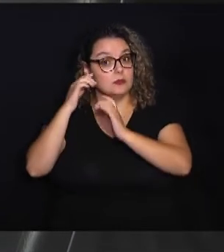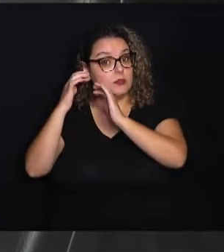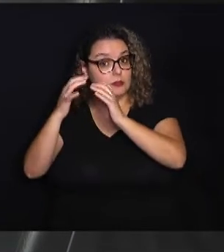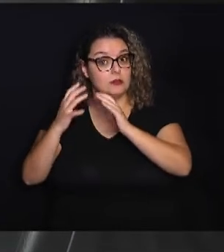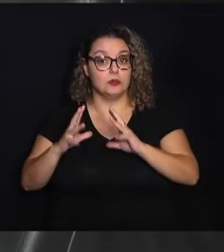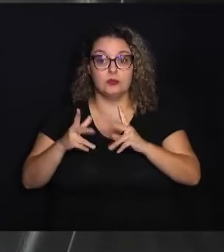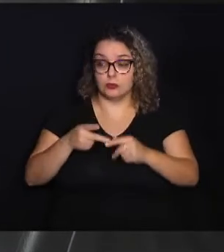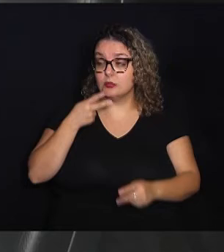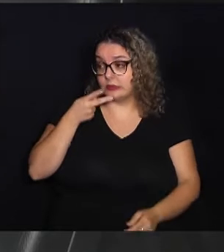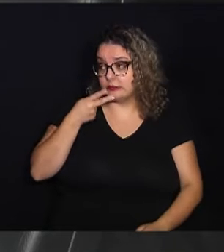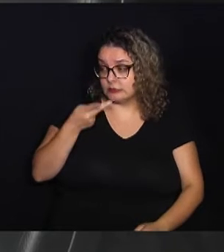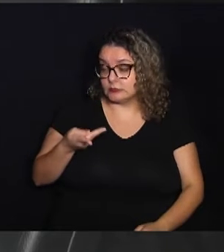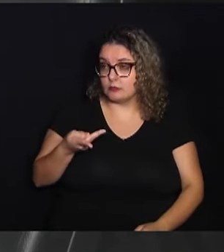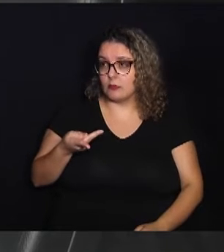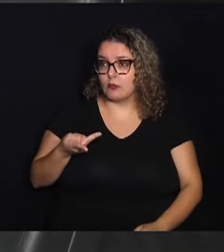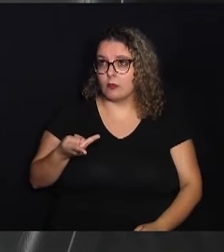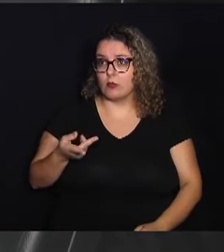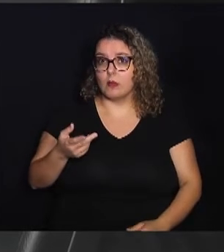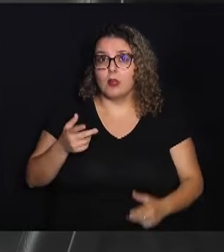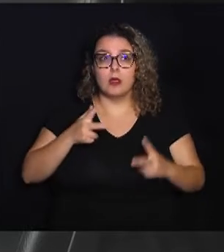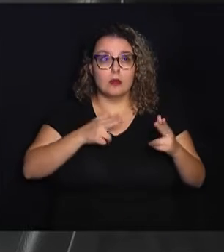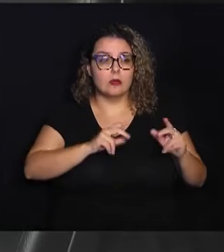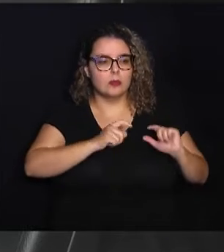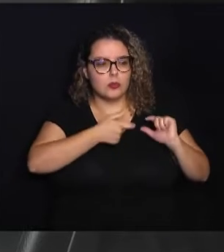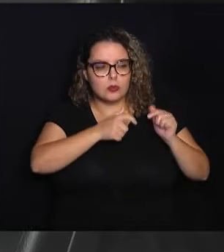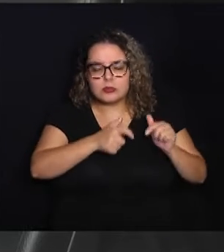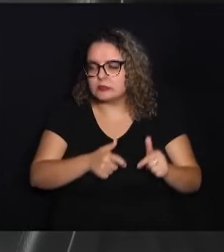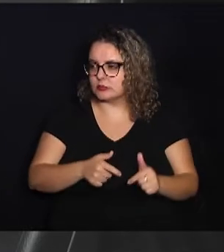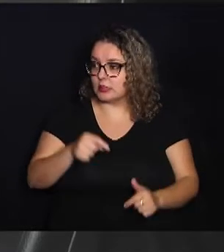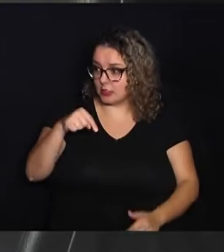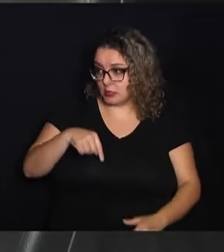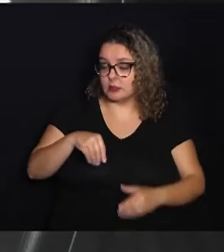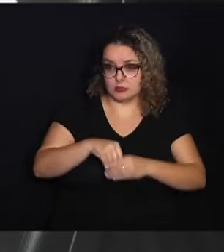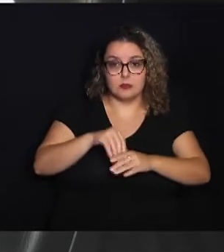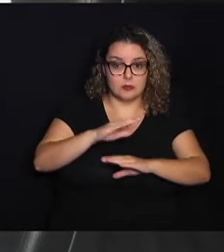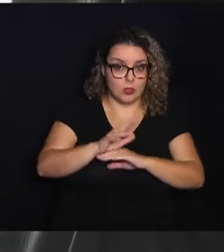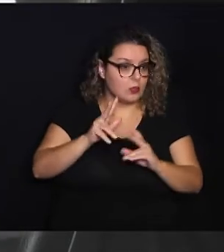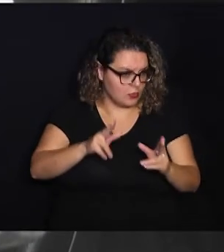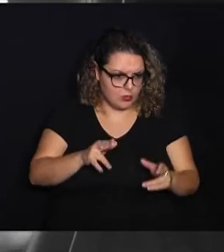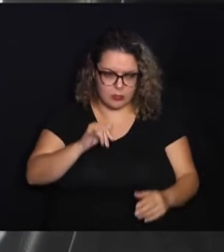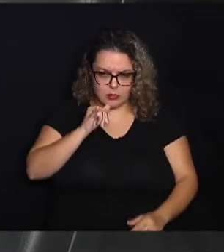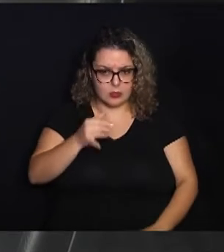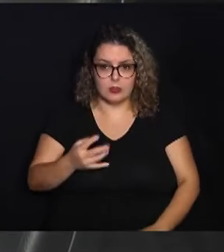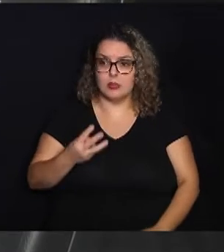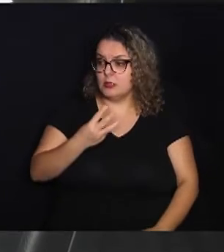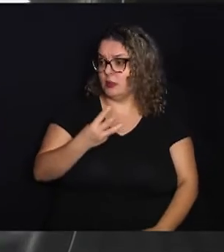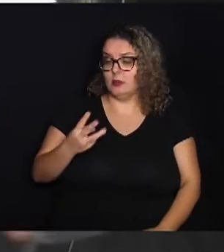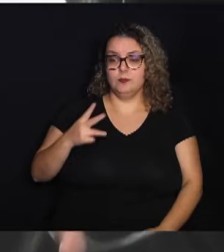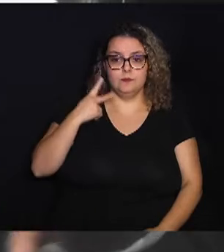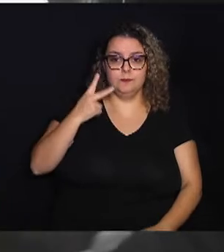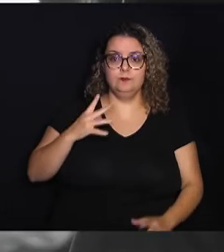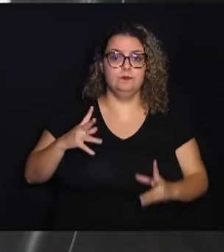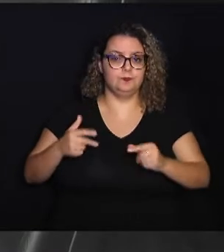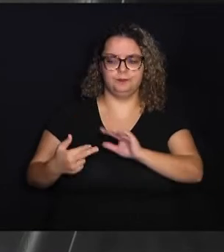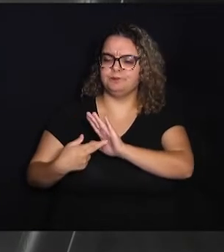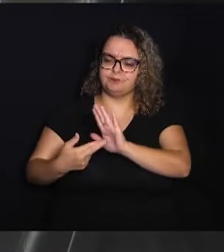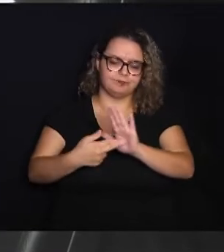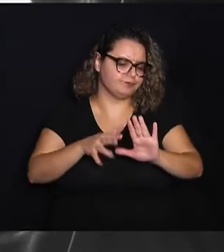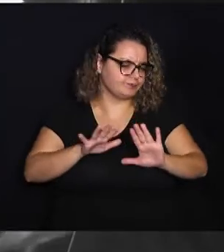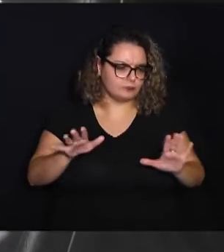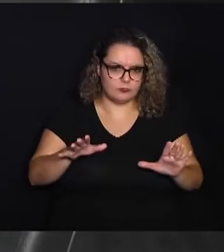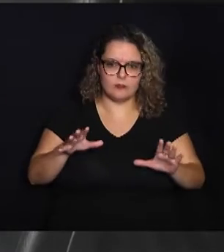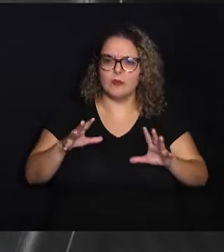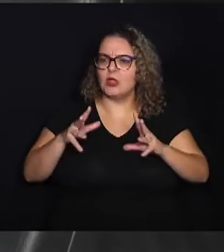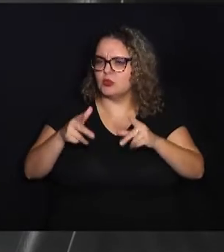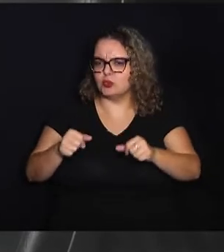está falando. E na questão de conservador, aqui na casa, como a gente falou, são 33 vereadores e está todo mundo representado aqui. Bem